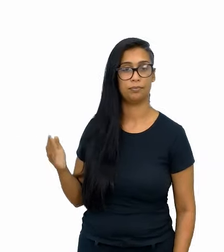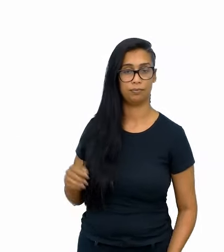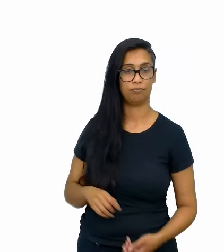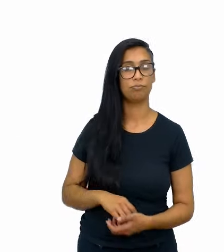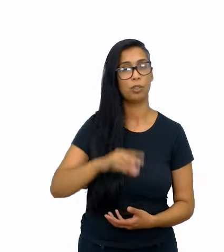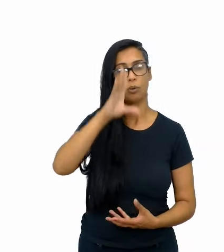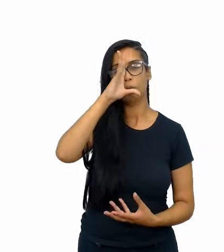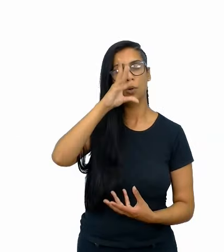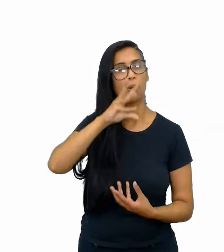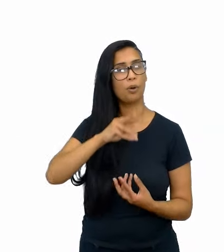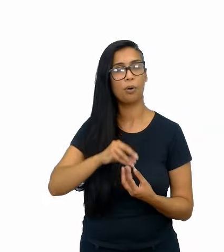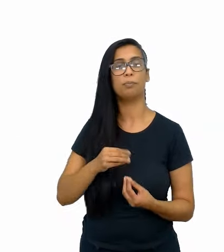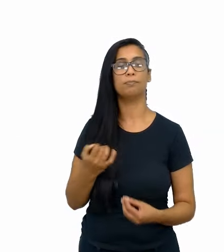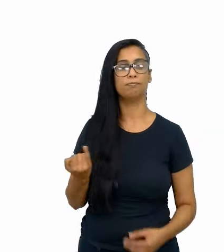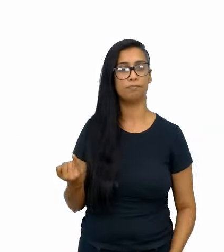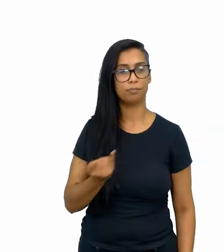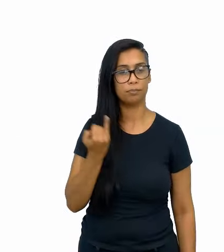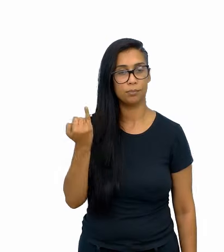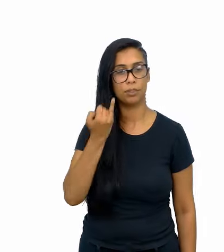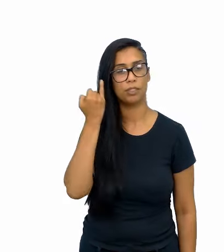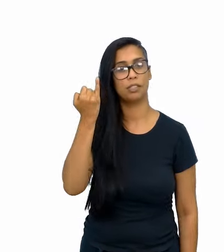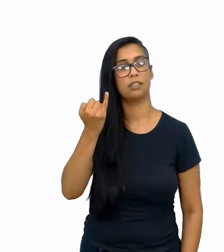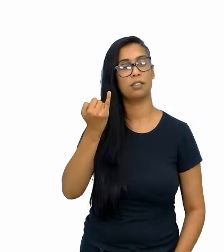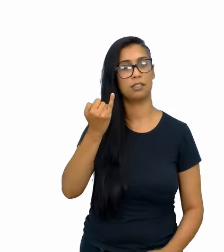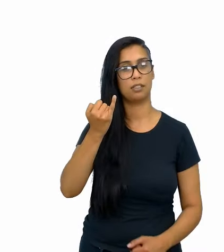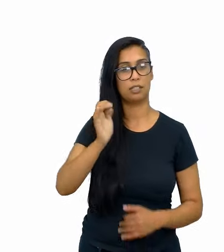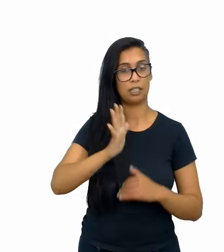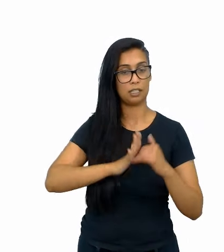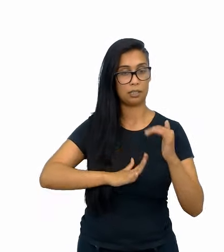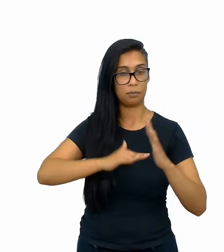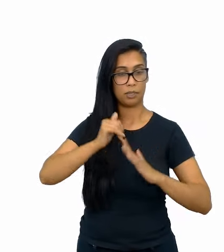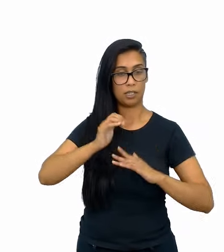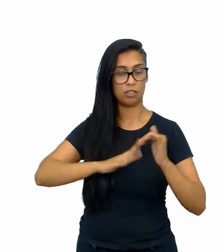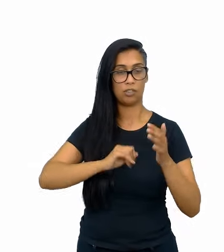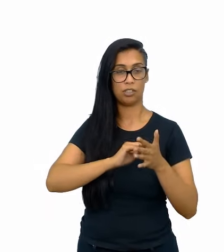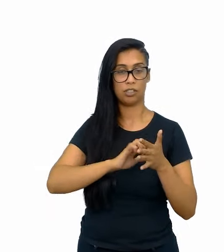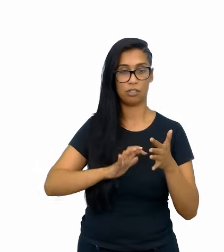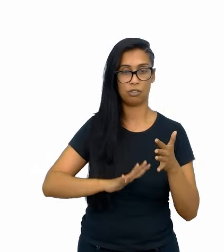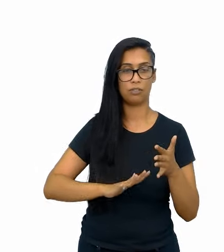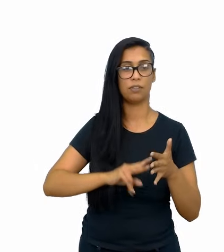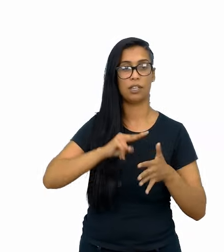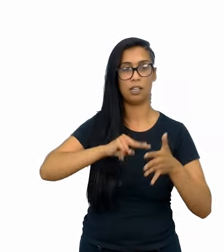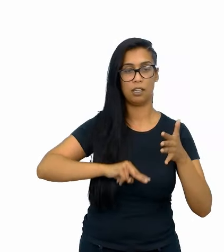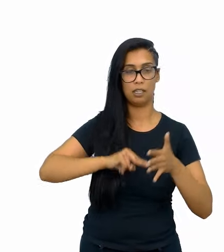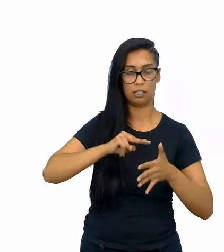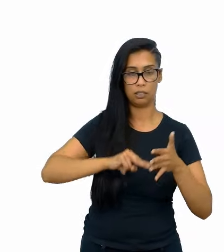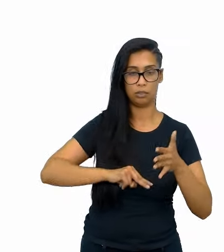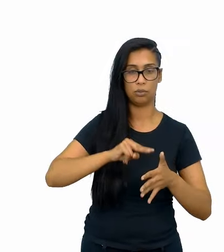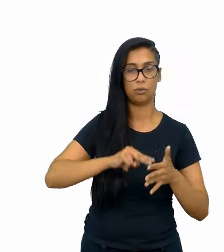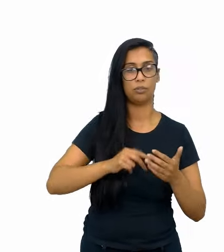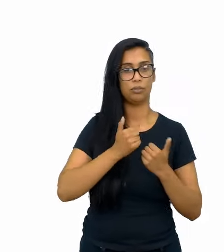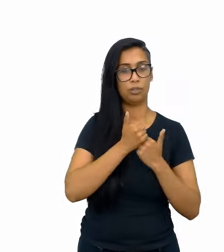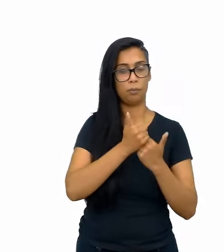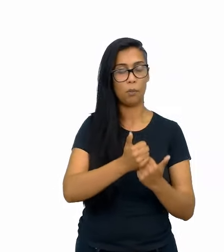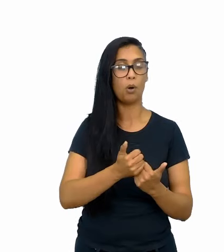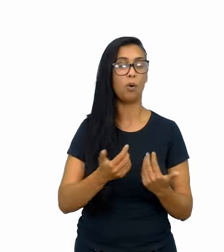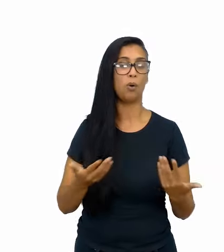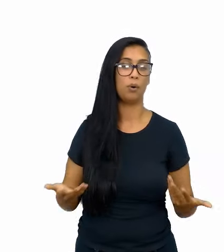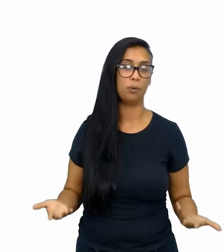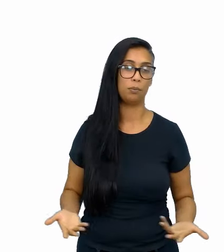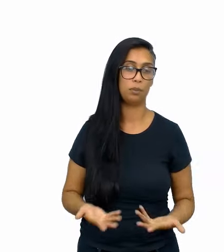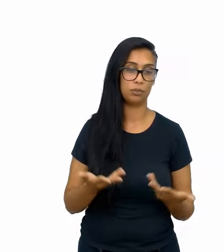um trabalho intencionalmente planejado com a leitura colaborativa dentro das